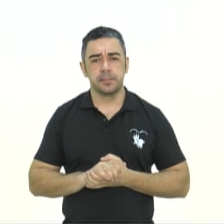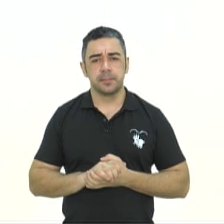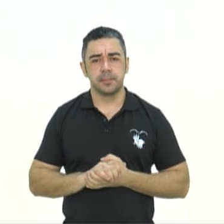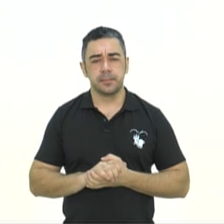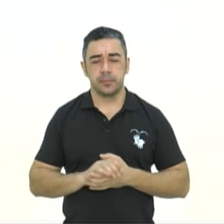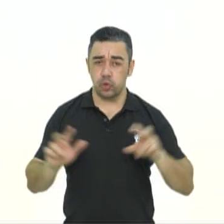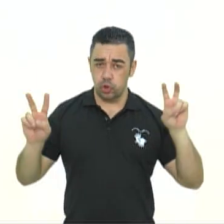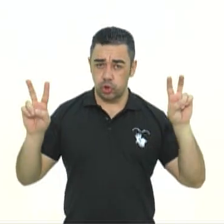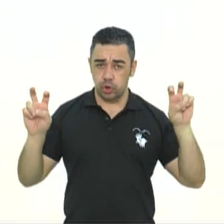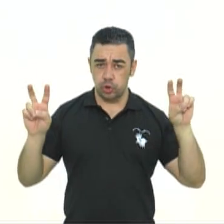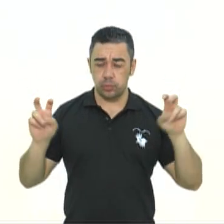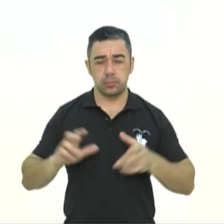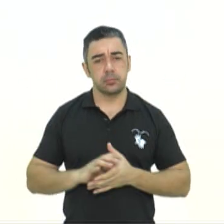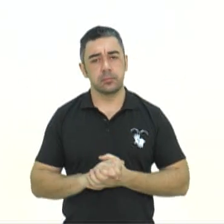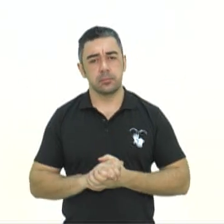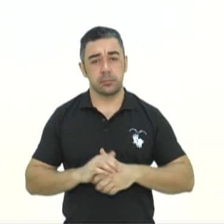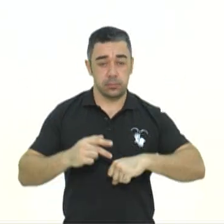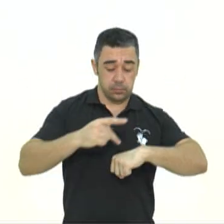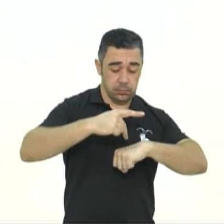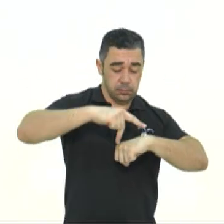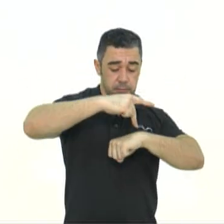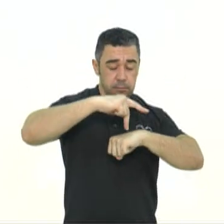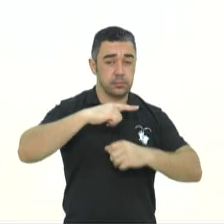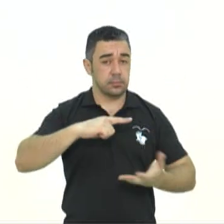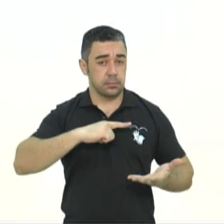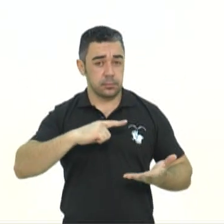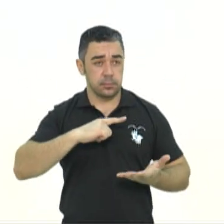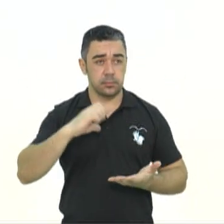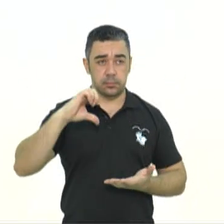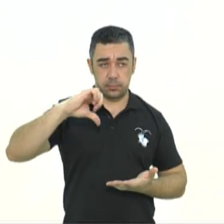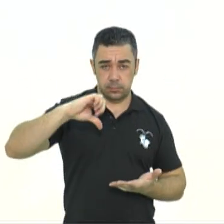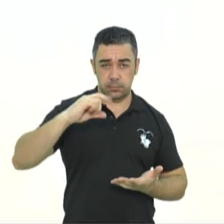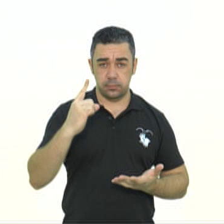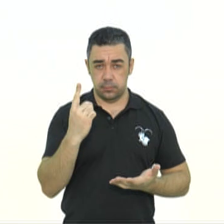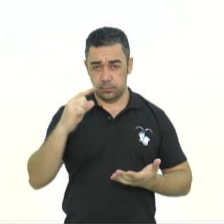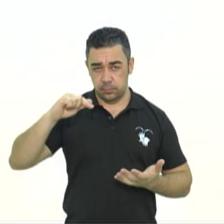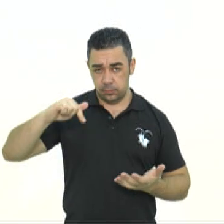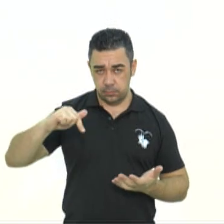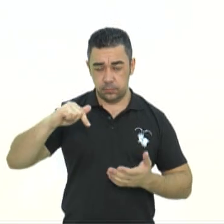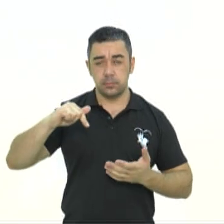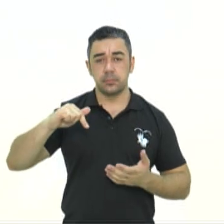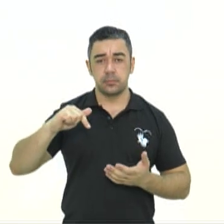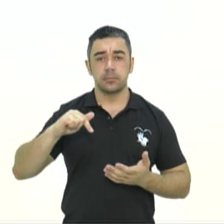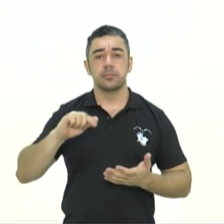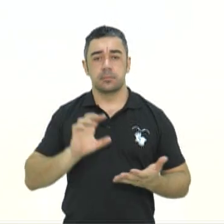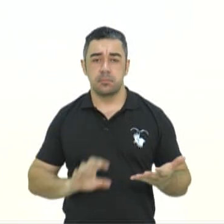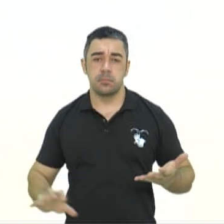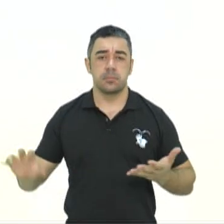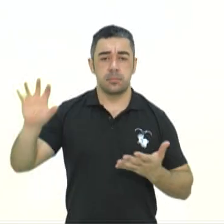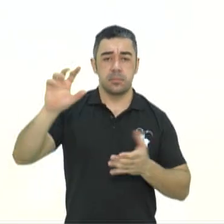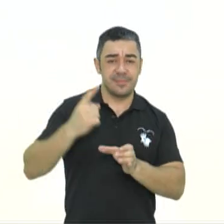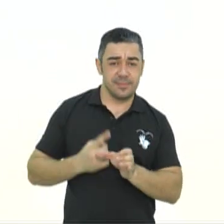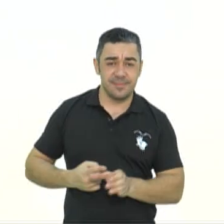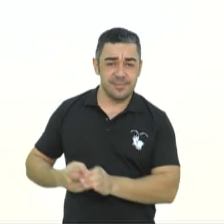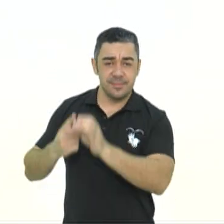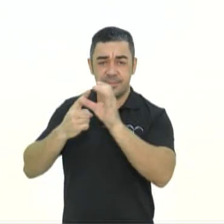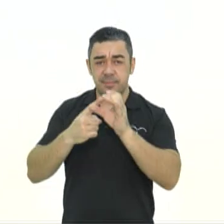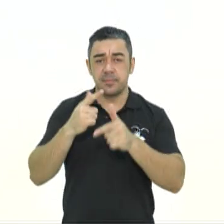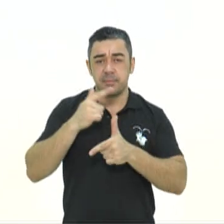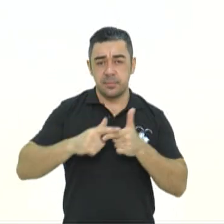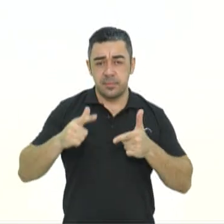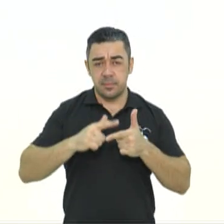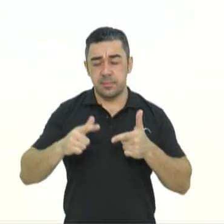O título é o seguinte: país tem 917 municípios em crise hídrica. Aí